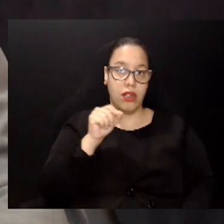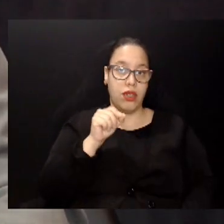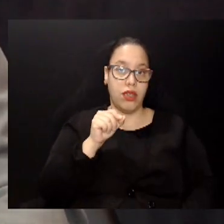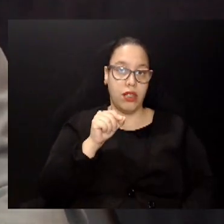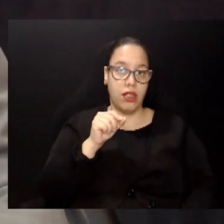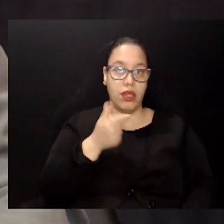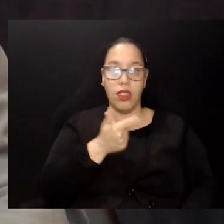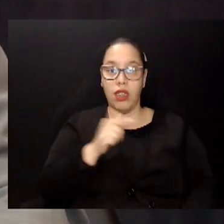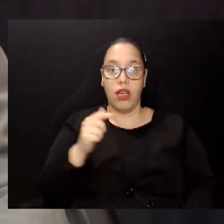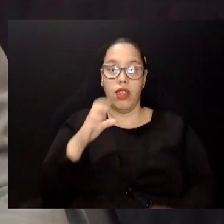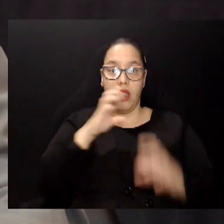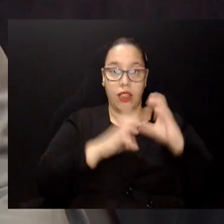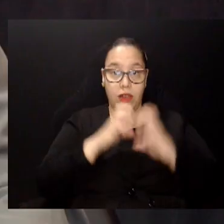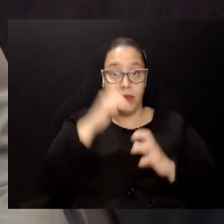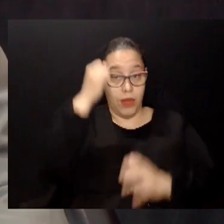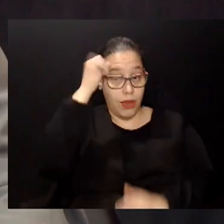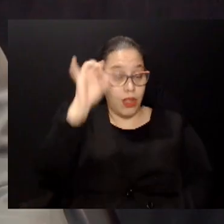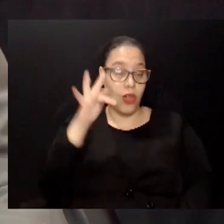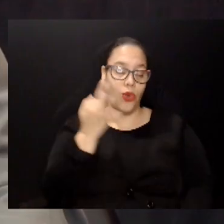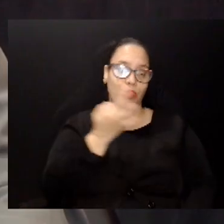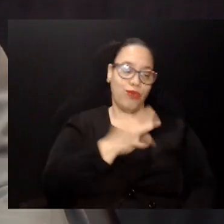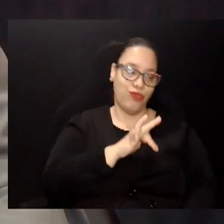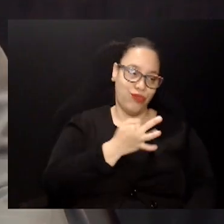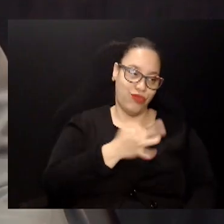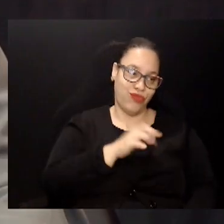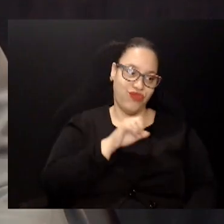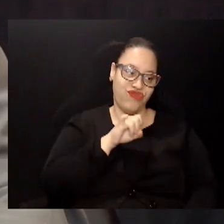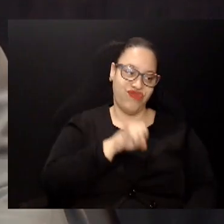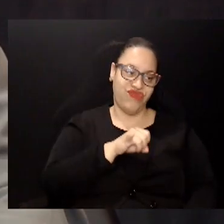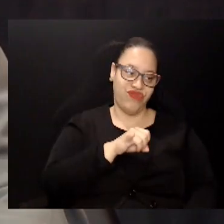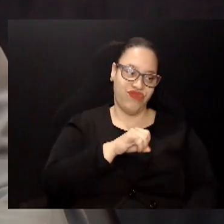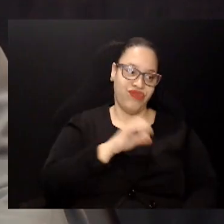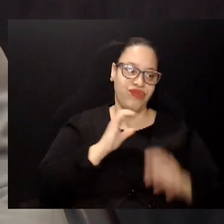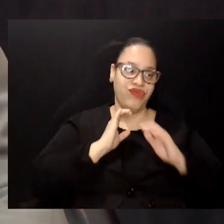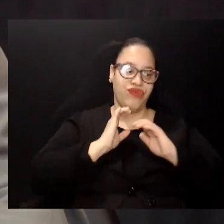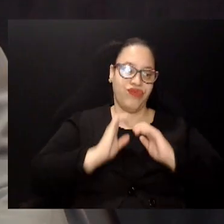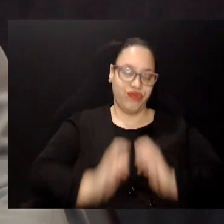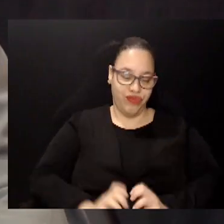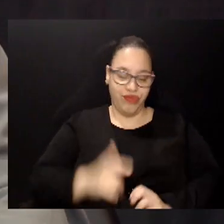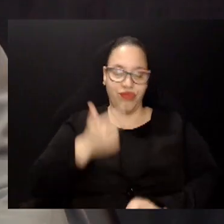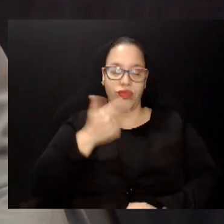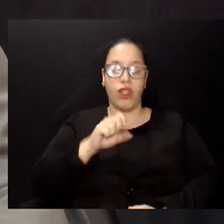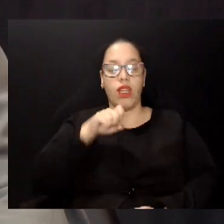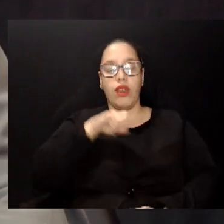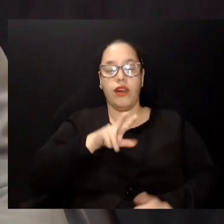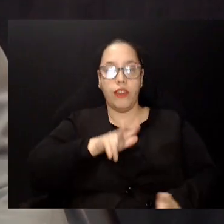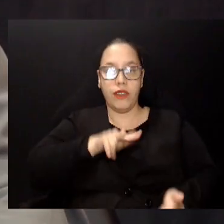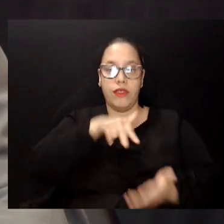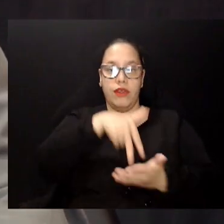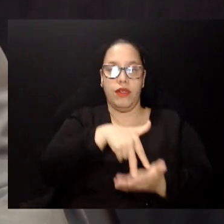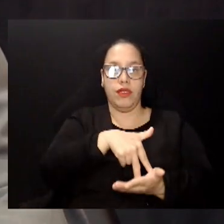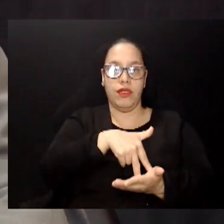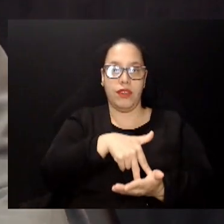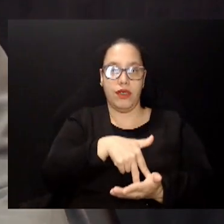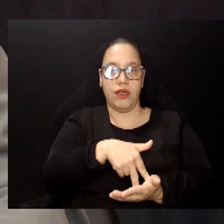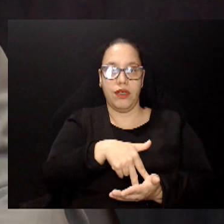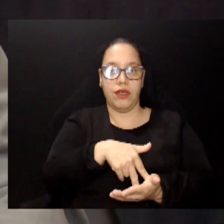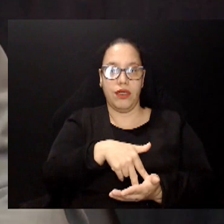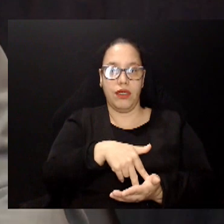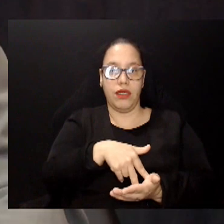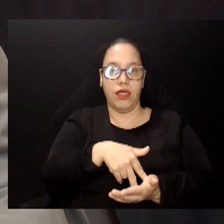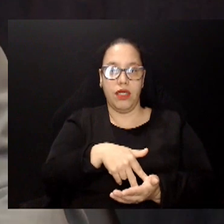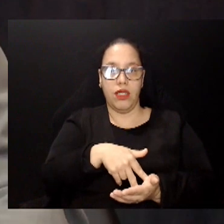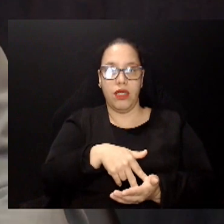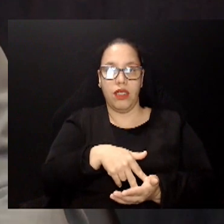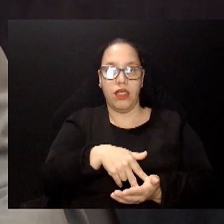uma dor. Exatamente. Só que vira um comportamento de novo. Se um dia ela se posicionar, aí aquele parceiro, aquela pessoa, aquela amiga,